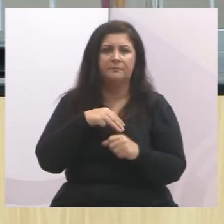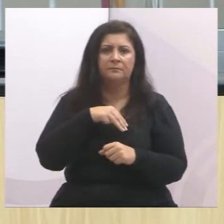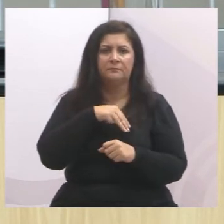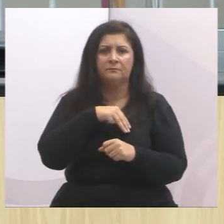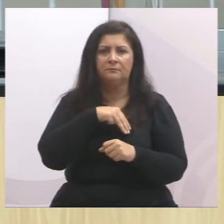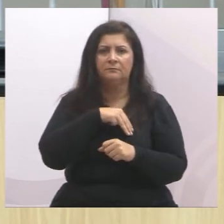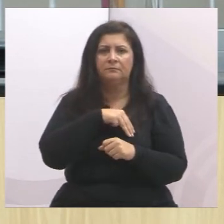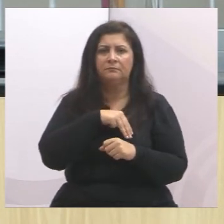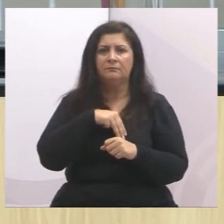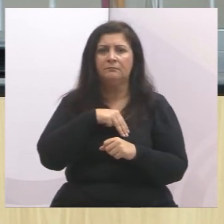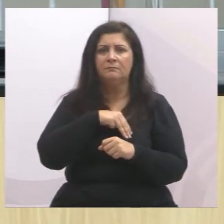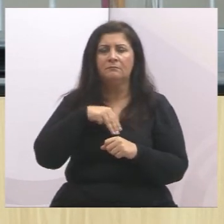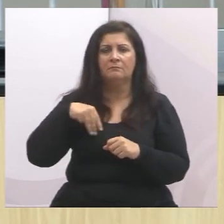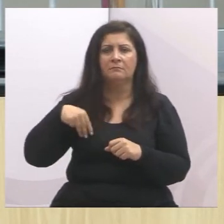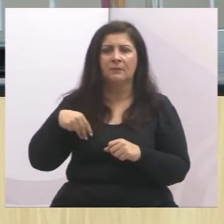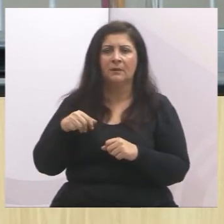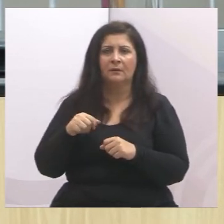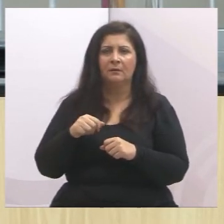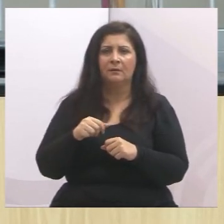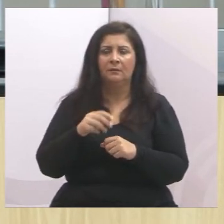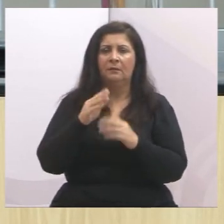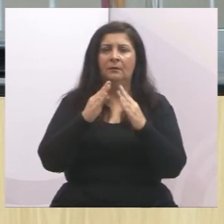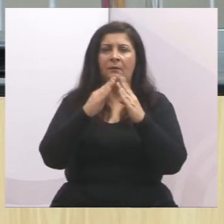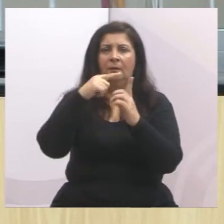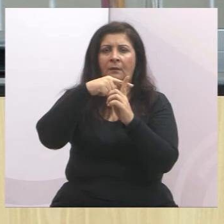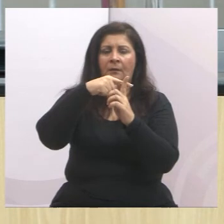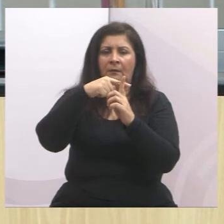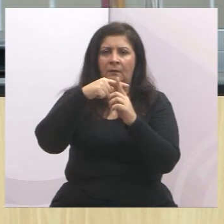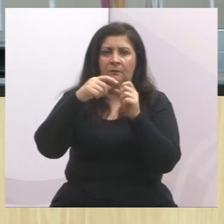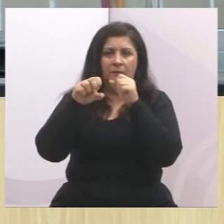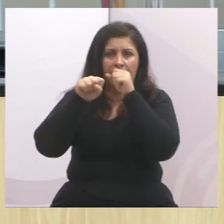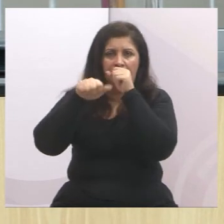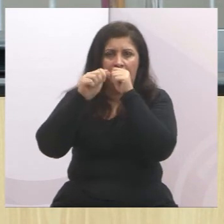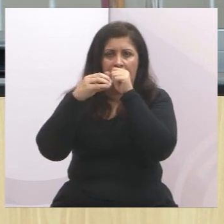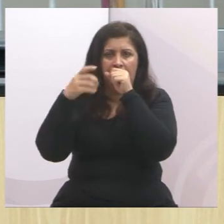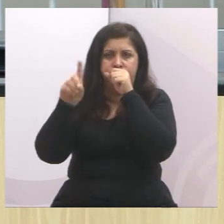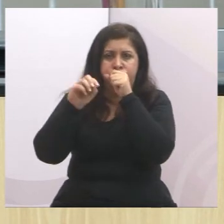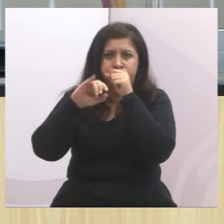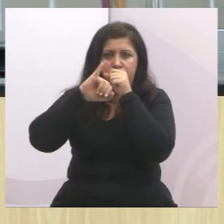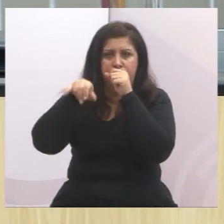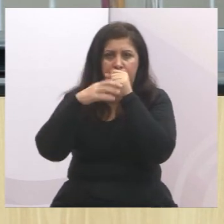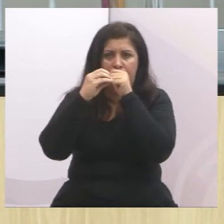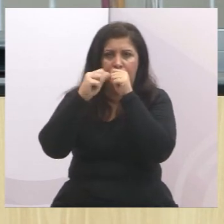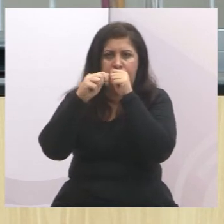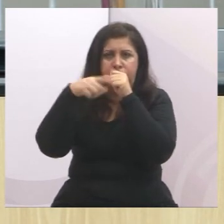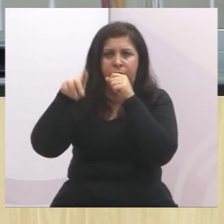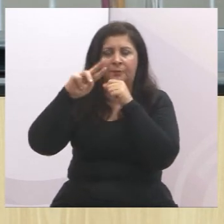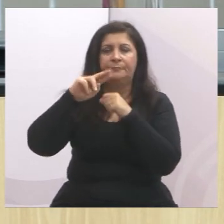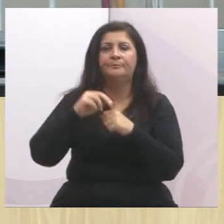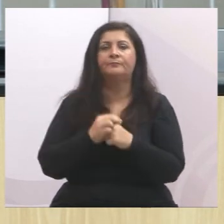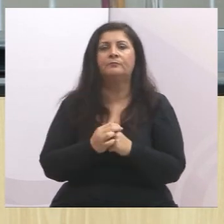Paróquia São João, formulado pela vereadora Lucimar Ponciano.